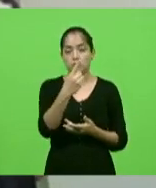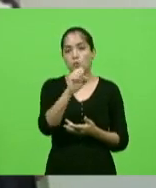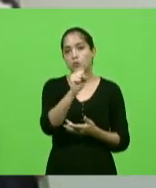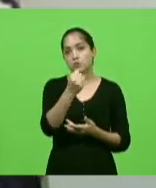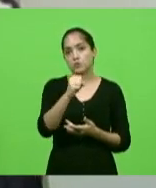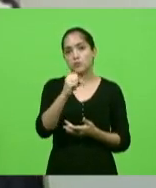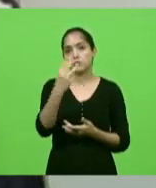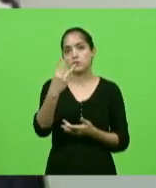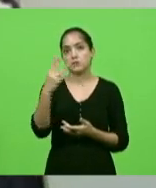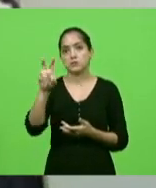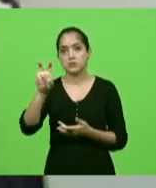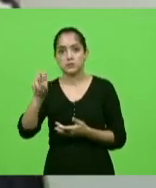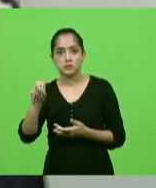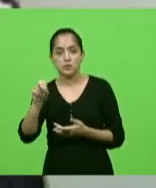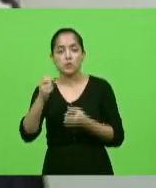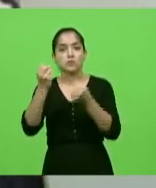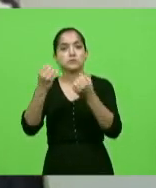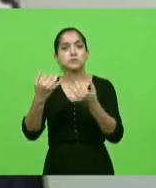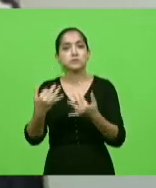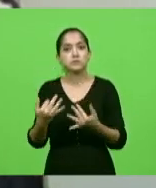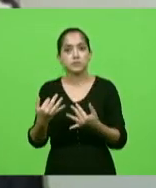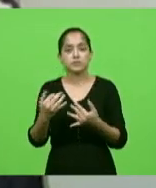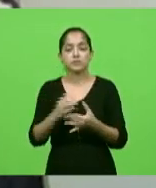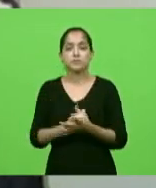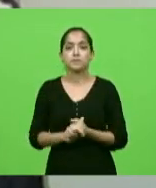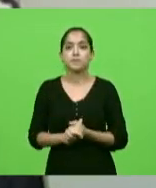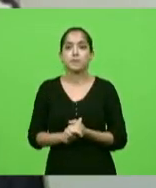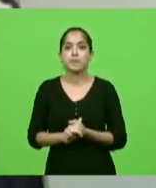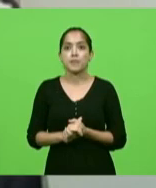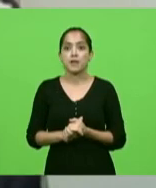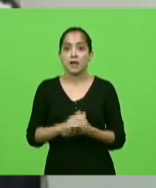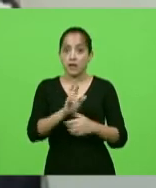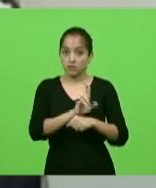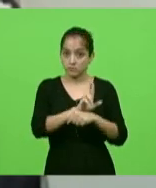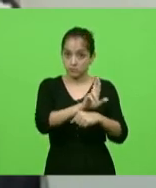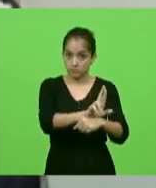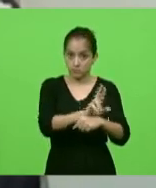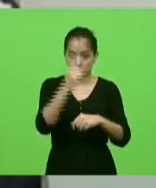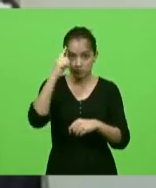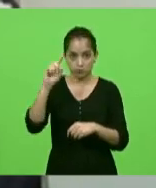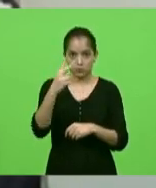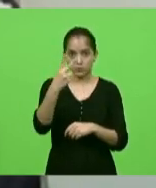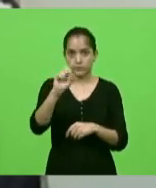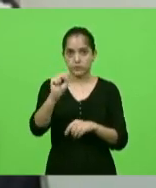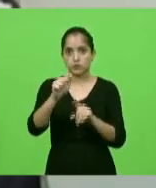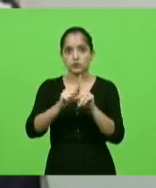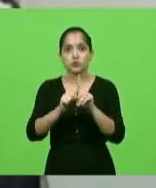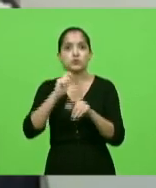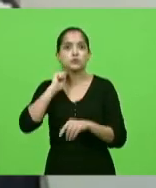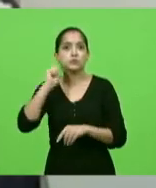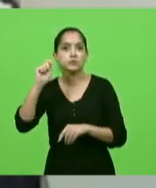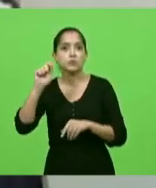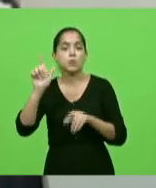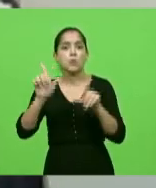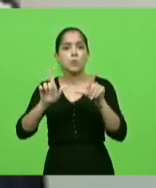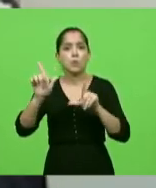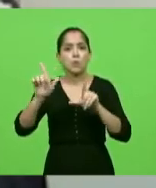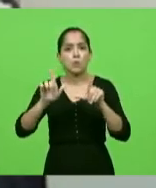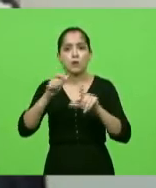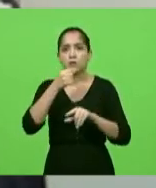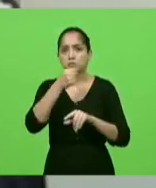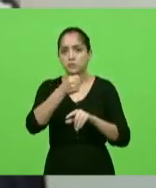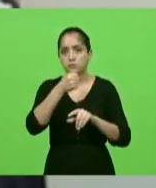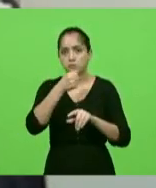descreve que os seguintes representantes alegaram que ter Oito de Abril por meio de reportagem